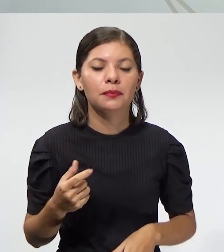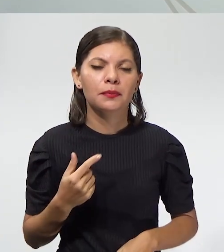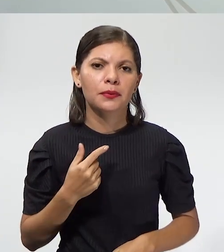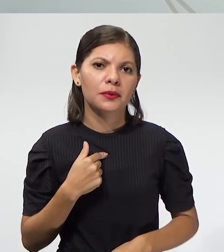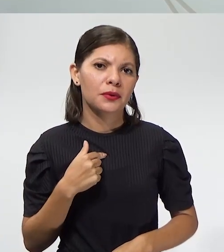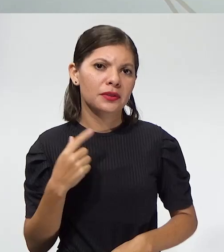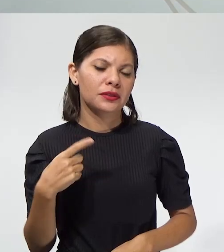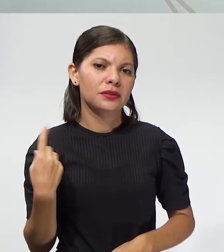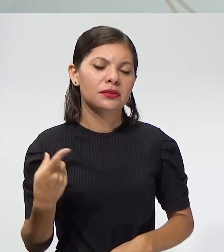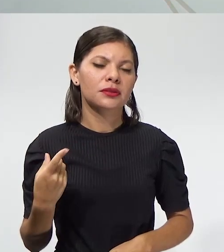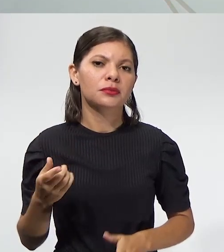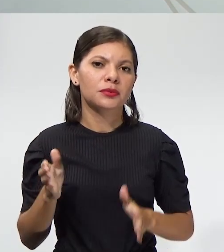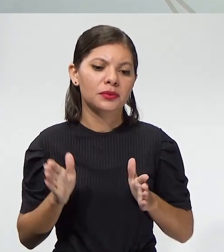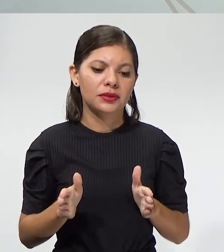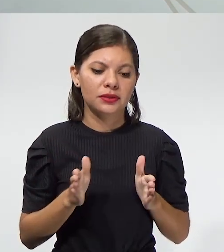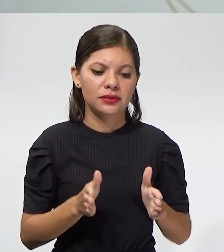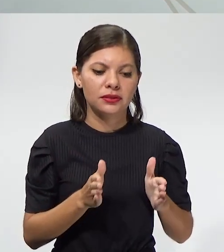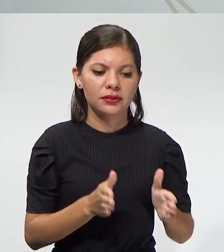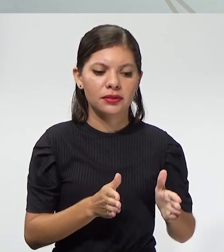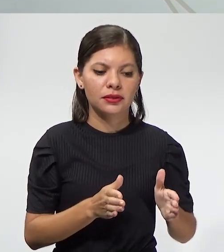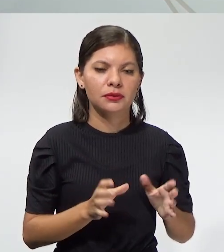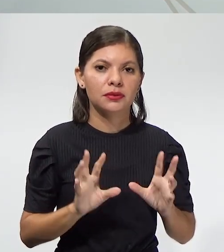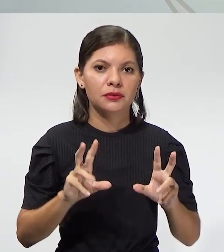com um objetivo comum.